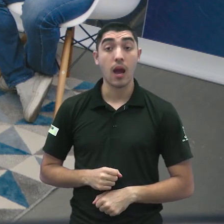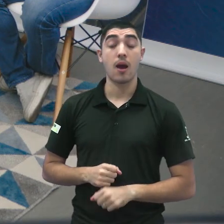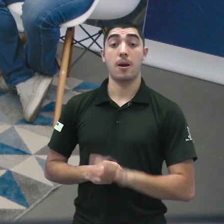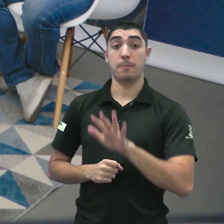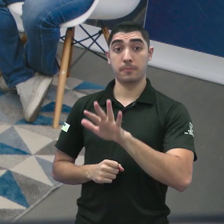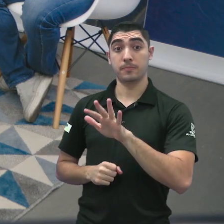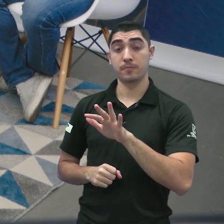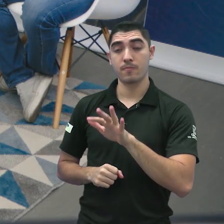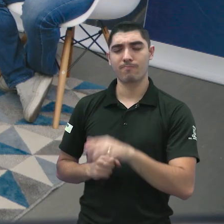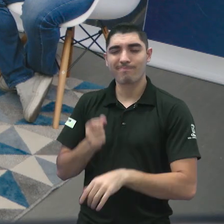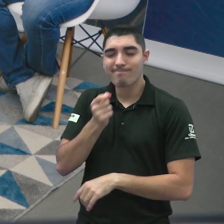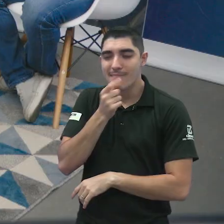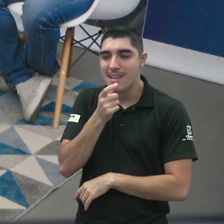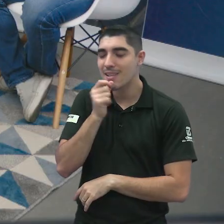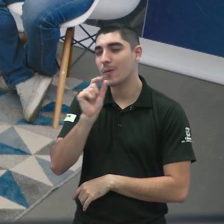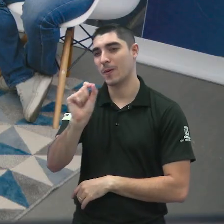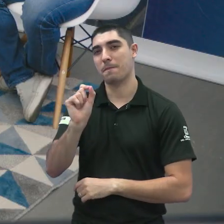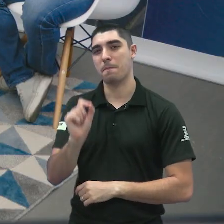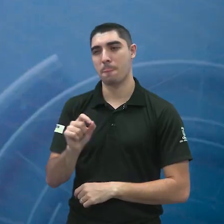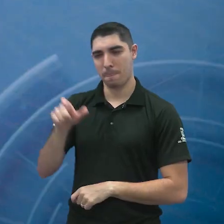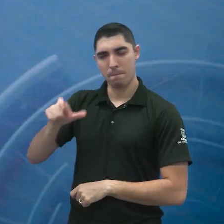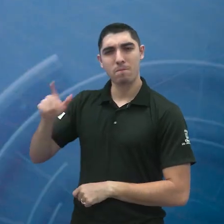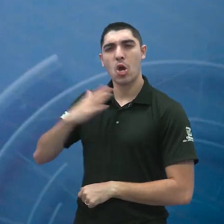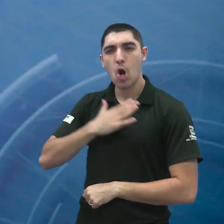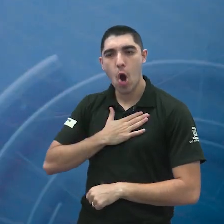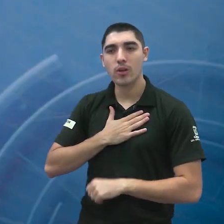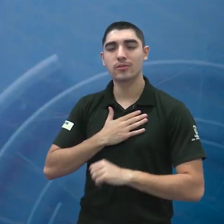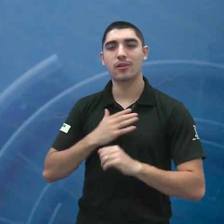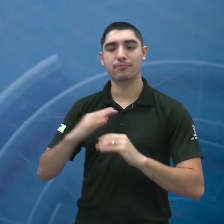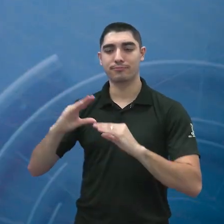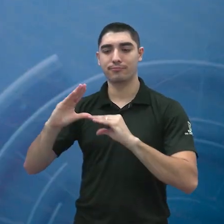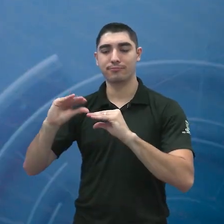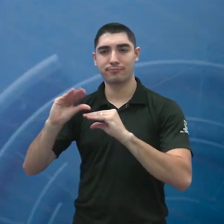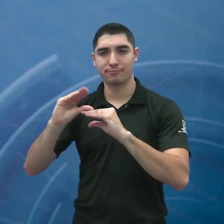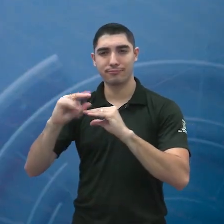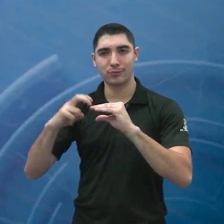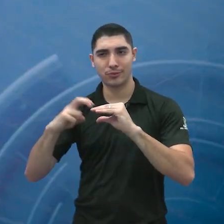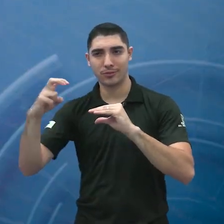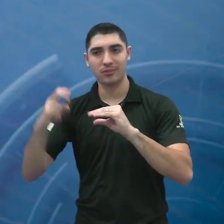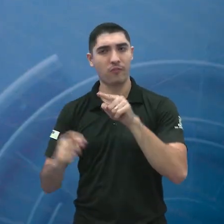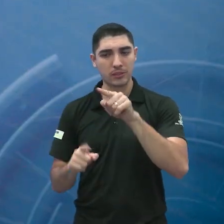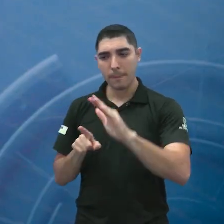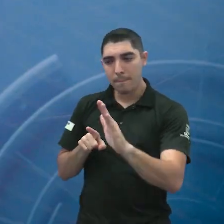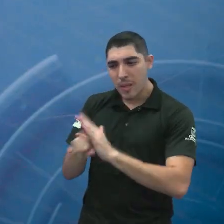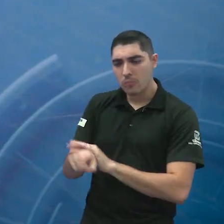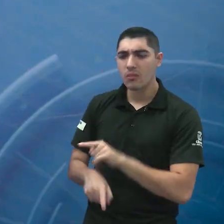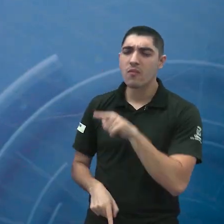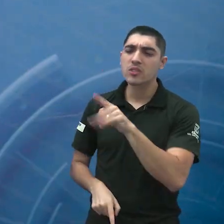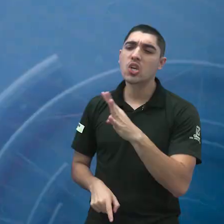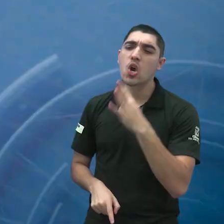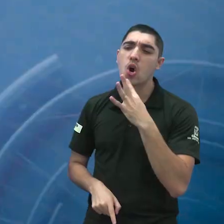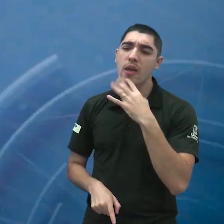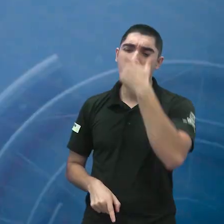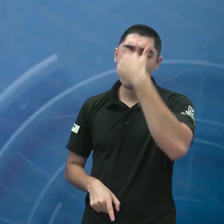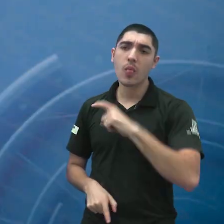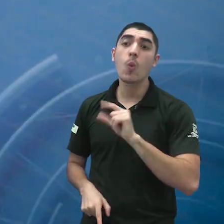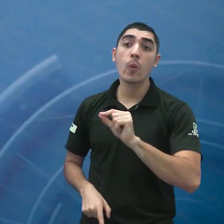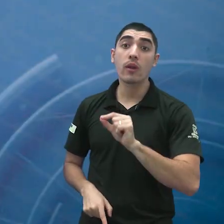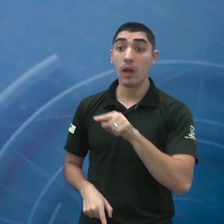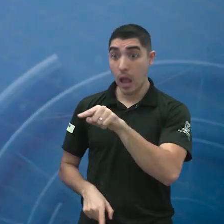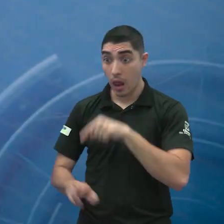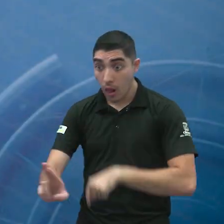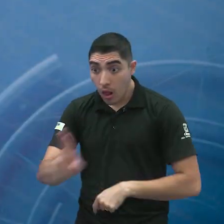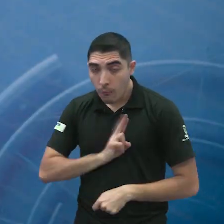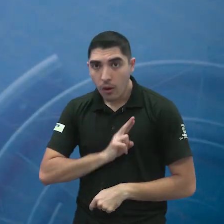que é engraçado, quem usa hoje ChatGPT, essas inteligências artificiais, pergunta para ele, o que você sabe sobre mim? Você vai se impressionar